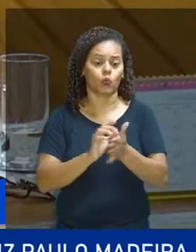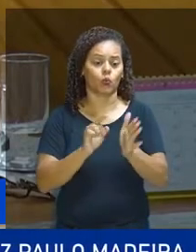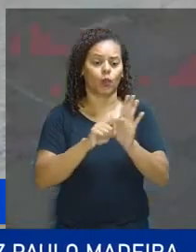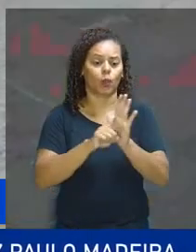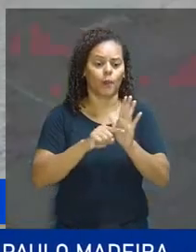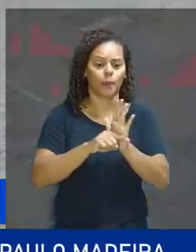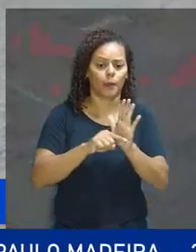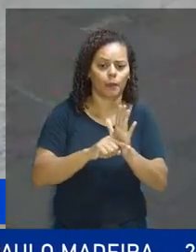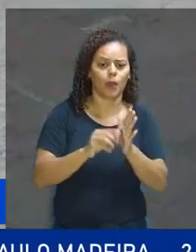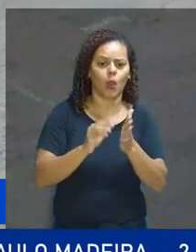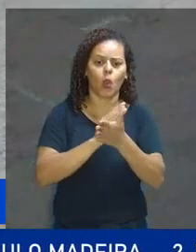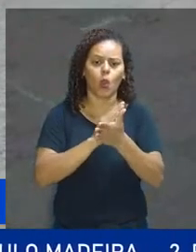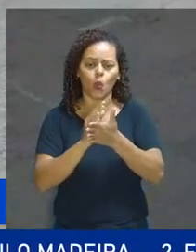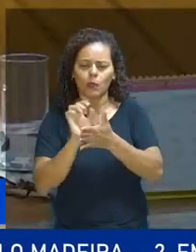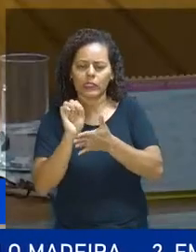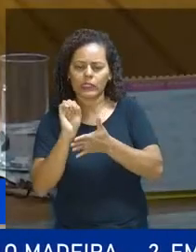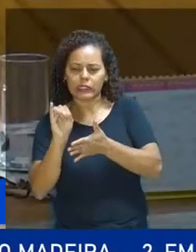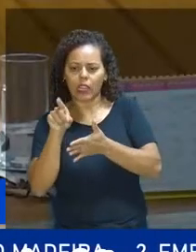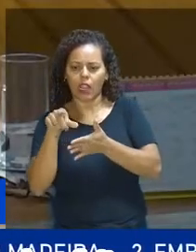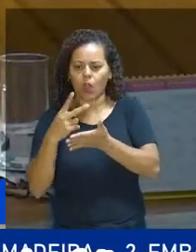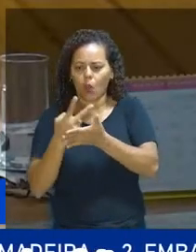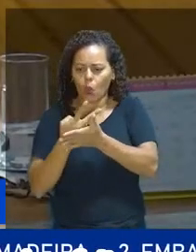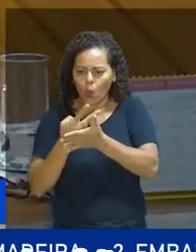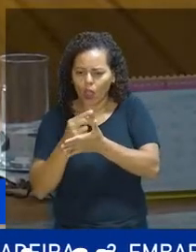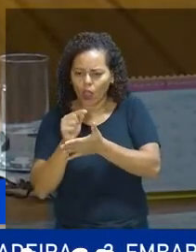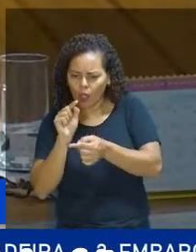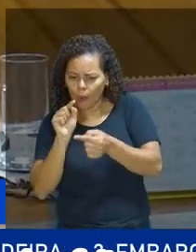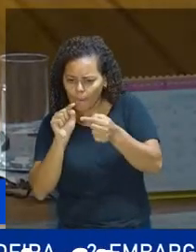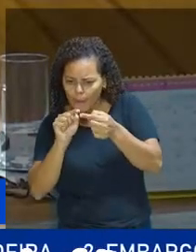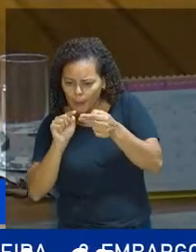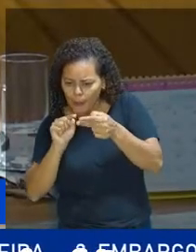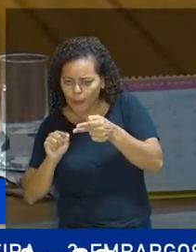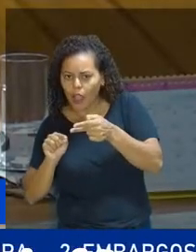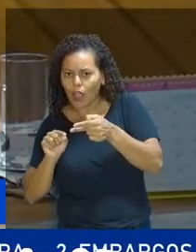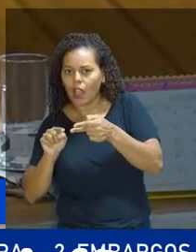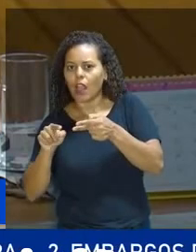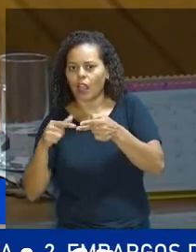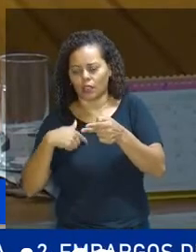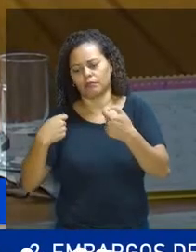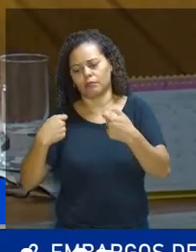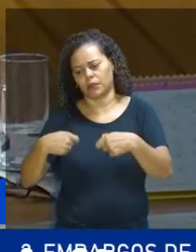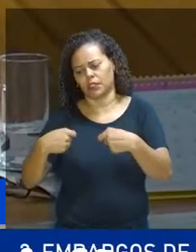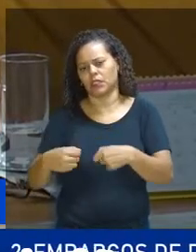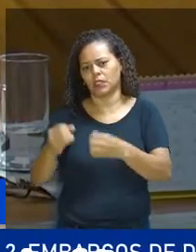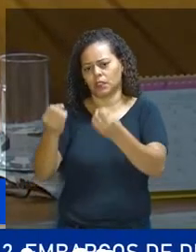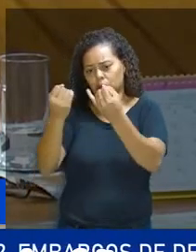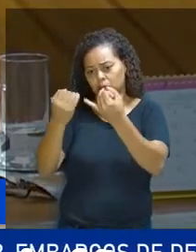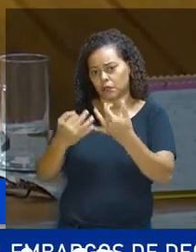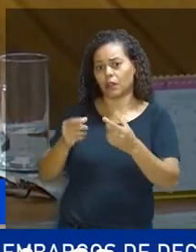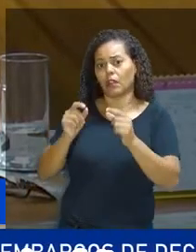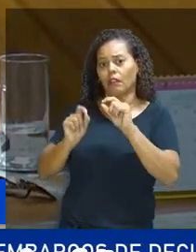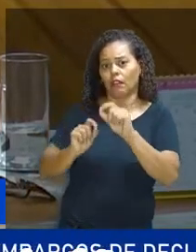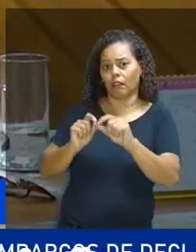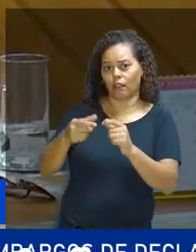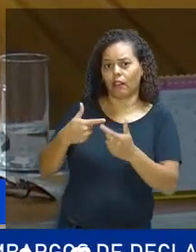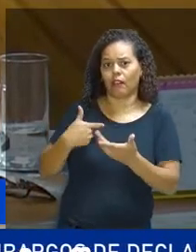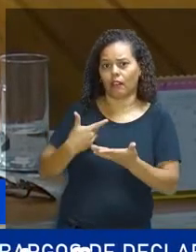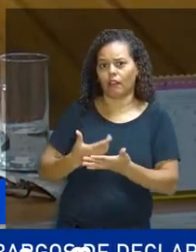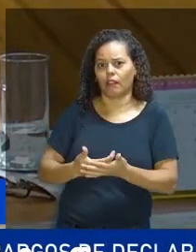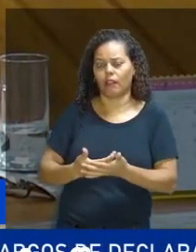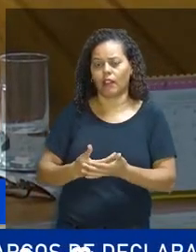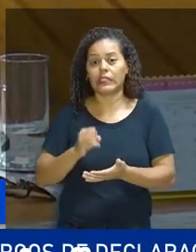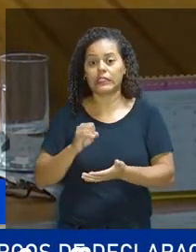As falhas que foram apontadas não foram superadas, não cabe falar aqui em concessão de efeitos